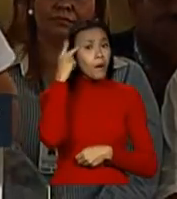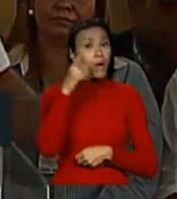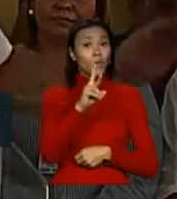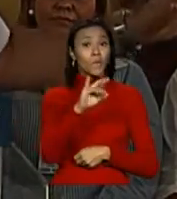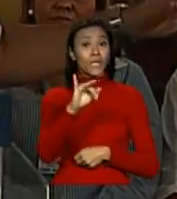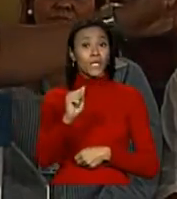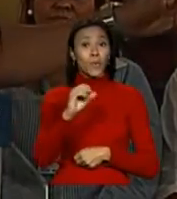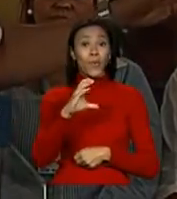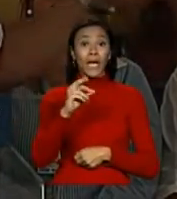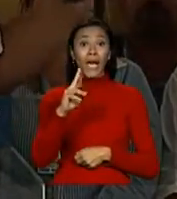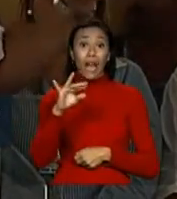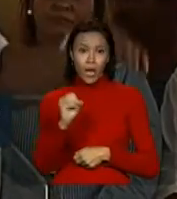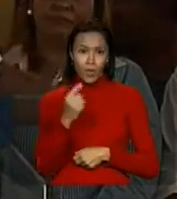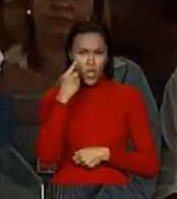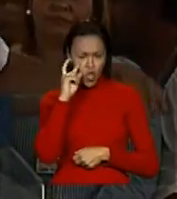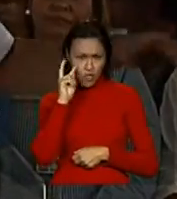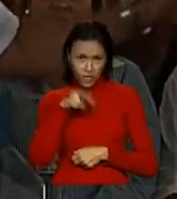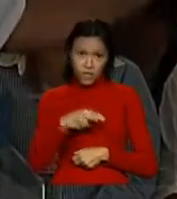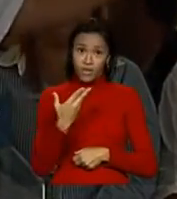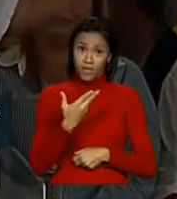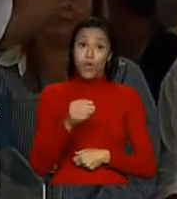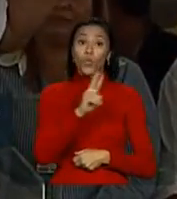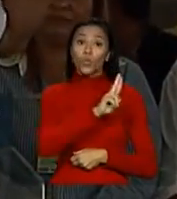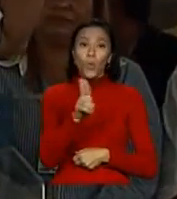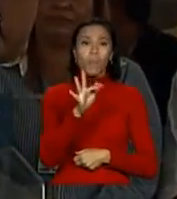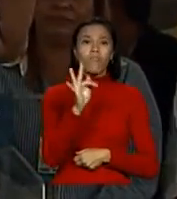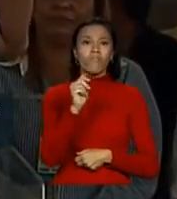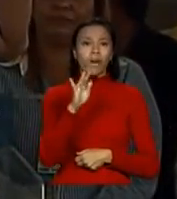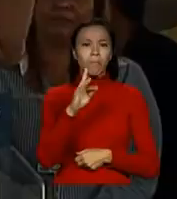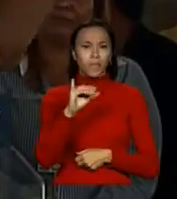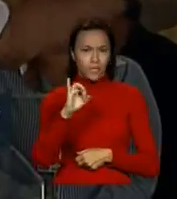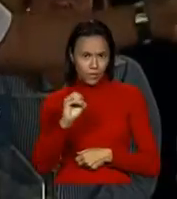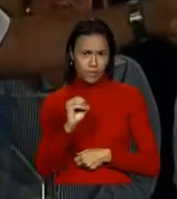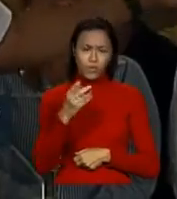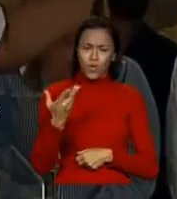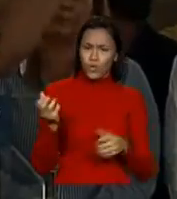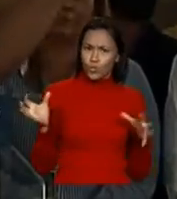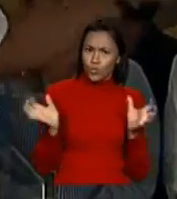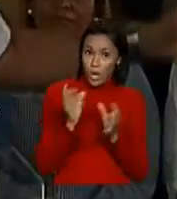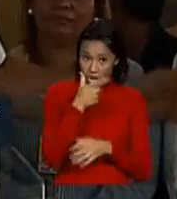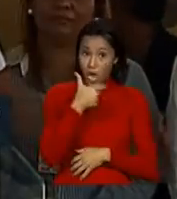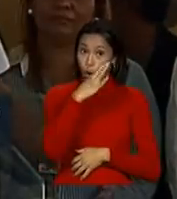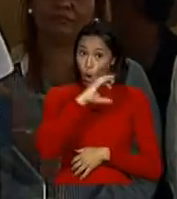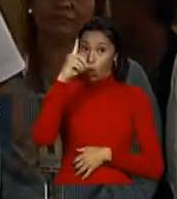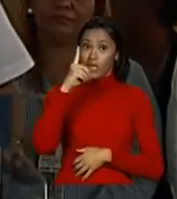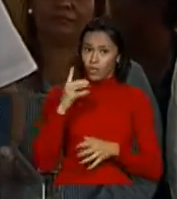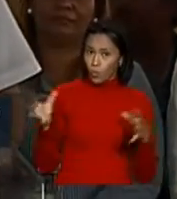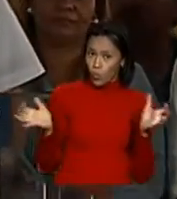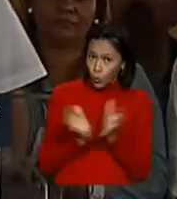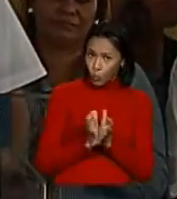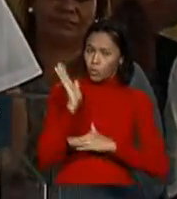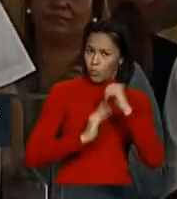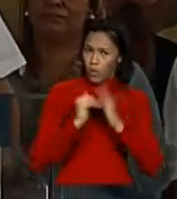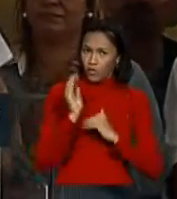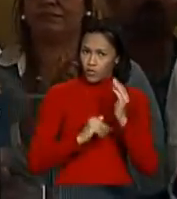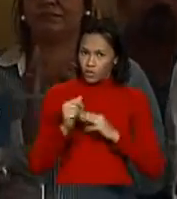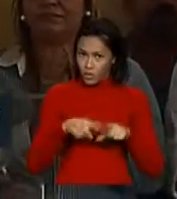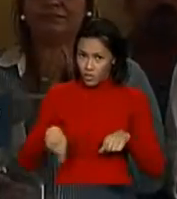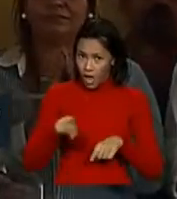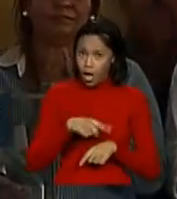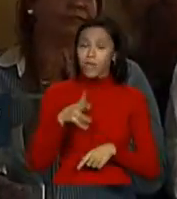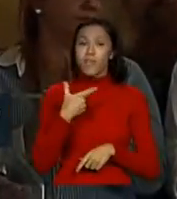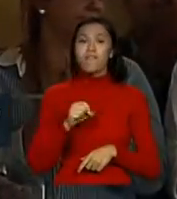e eu vi ele aqui chama Dr coordenado por essa bela equipe maravilhosa equipe coordenada pelo Dr